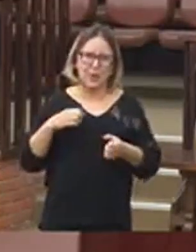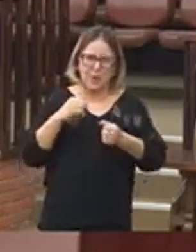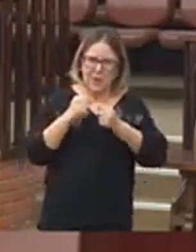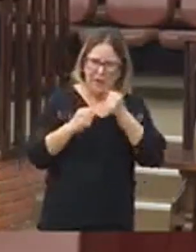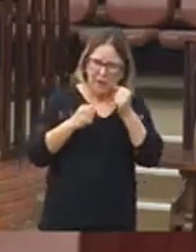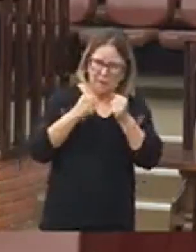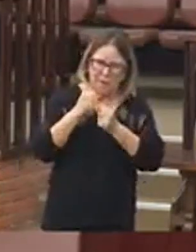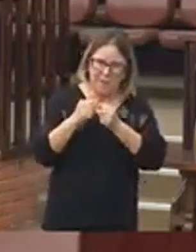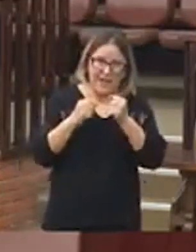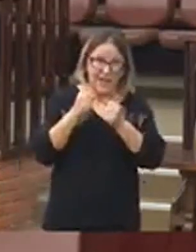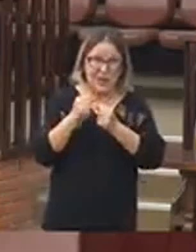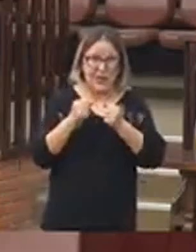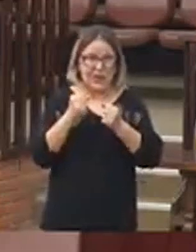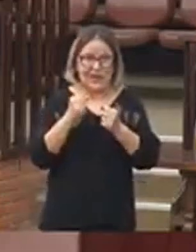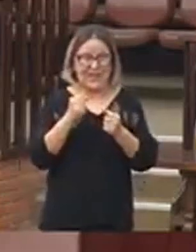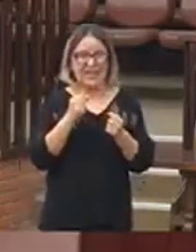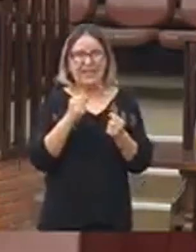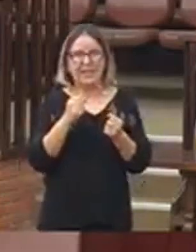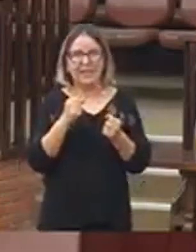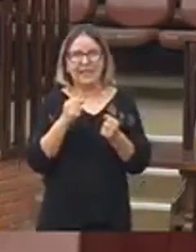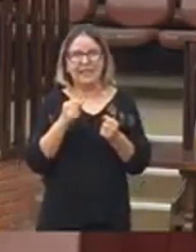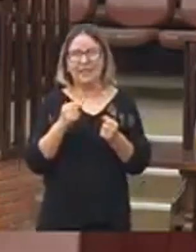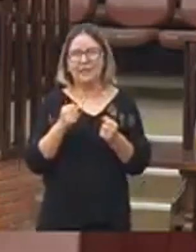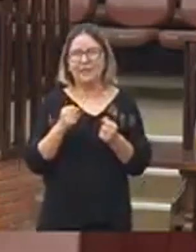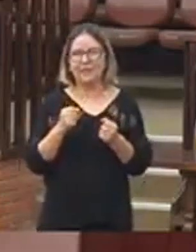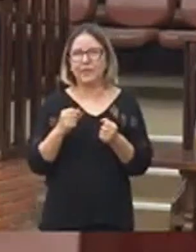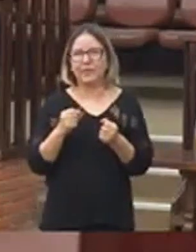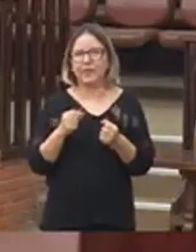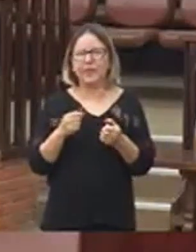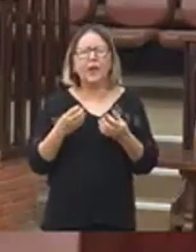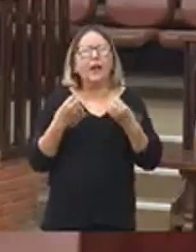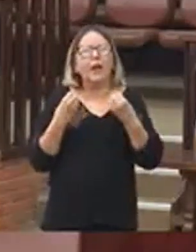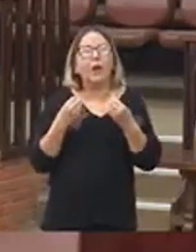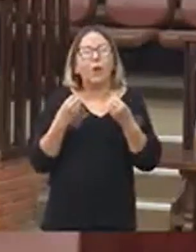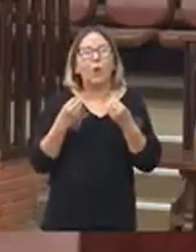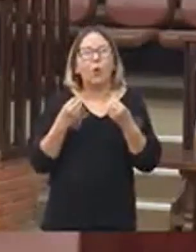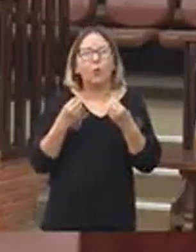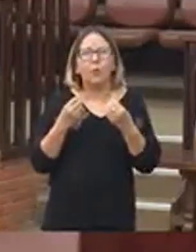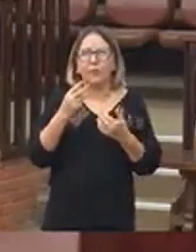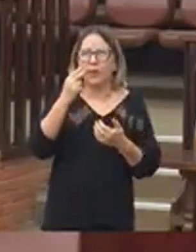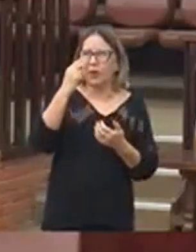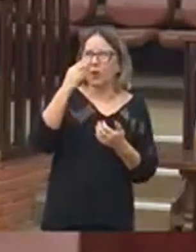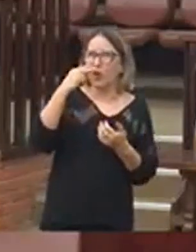vou correr uma maratona, mas como? Olhando